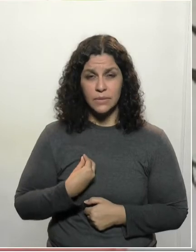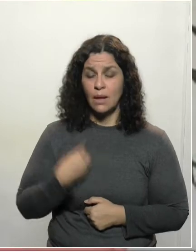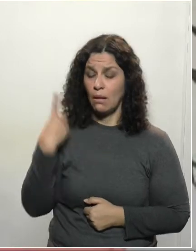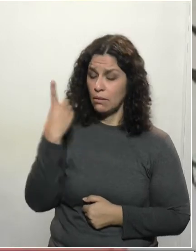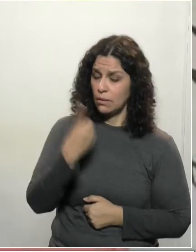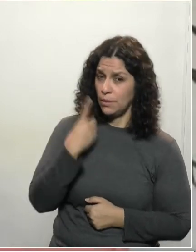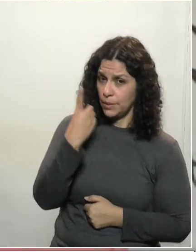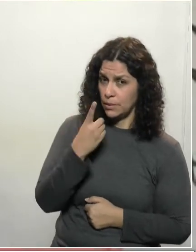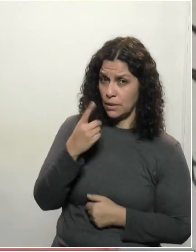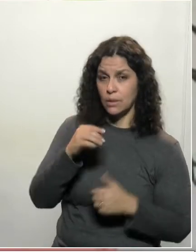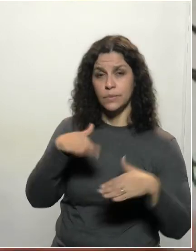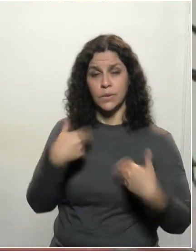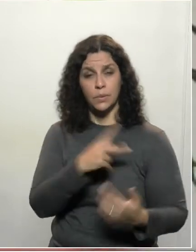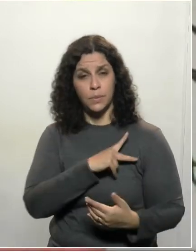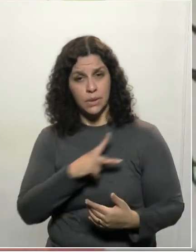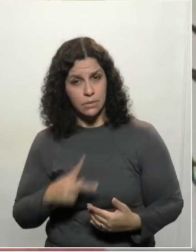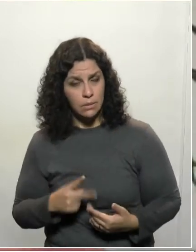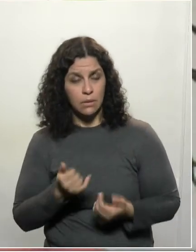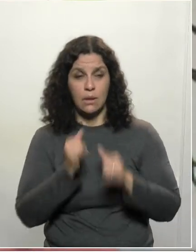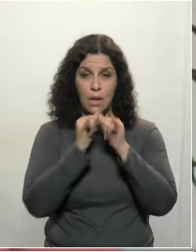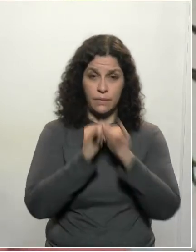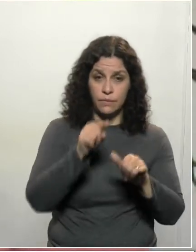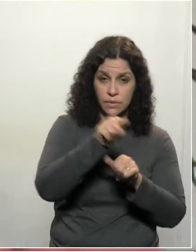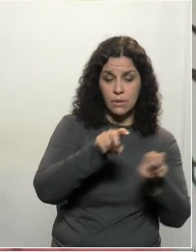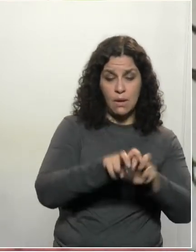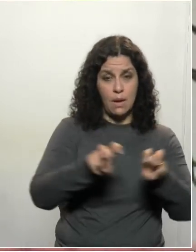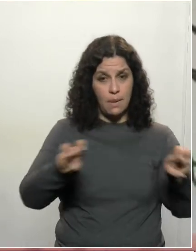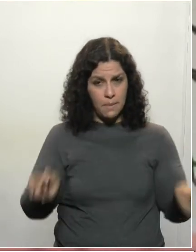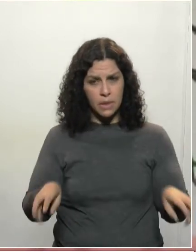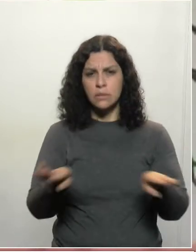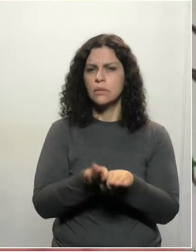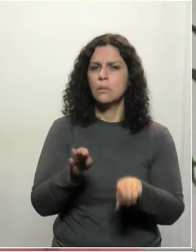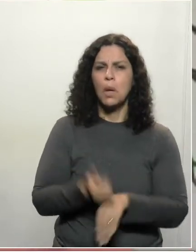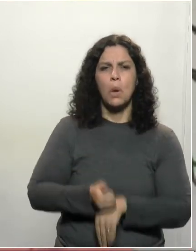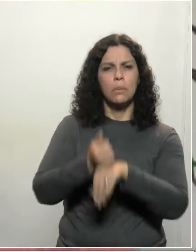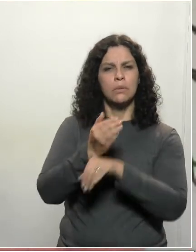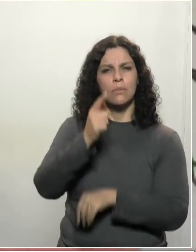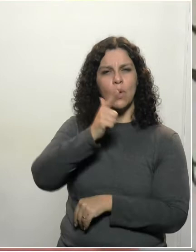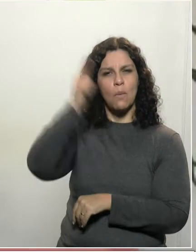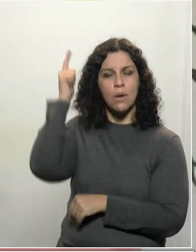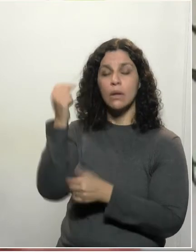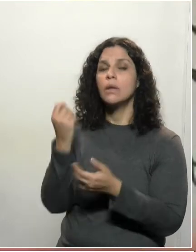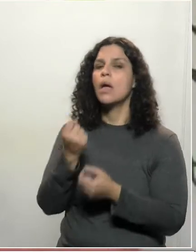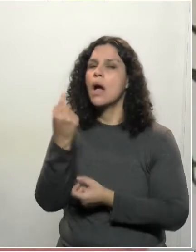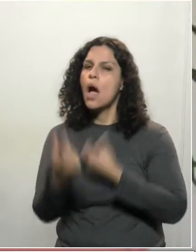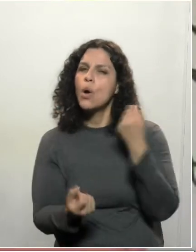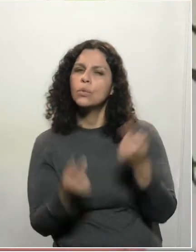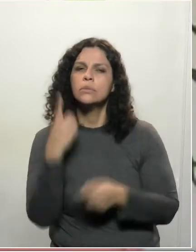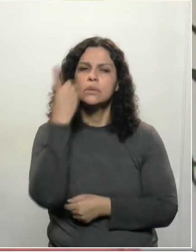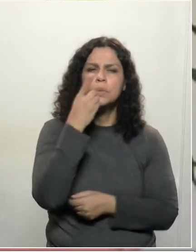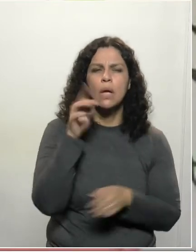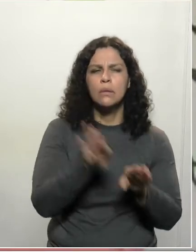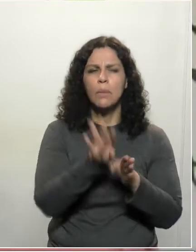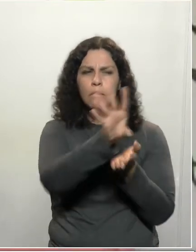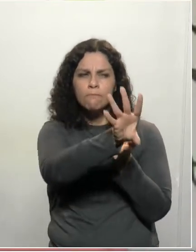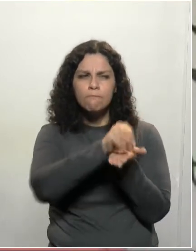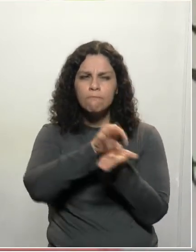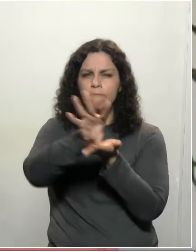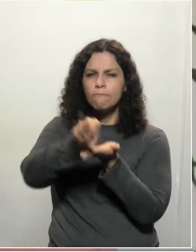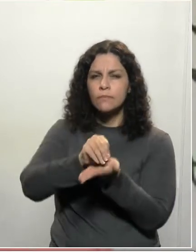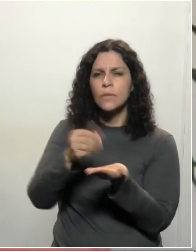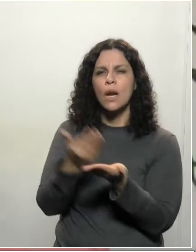eu quero dizer ao senhor, à mesa diretora, ao nobre Romanelli, e alguns deputados com quem eu me espelhei, como é o caso do